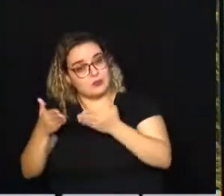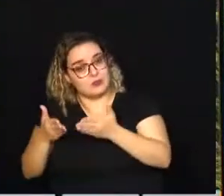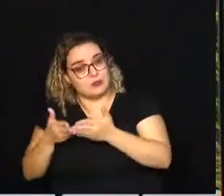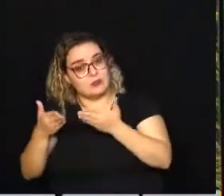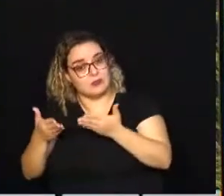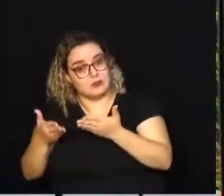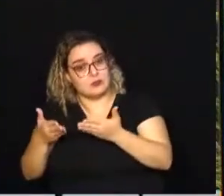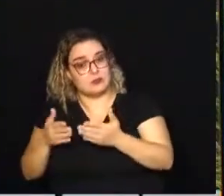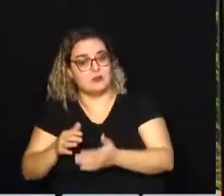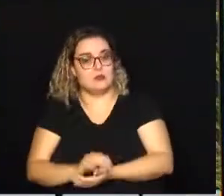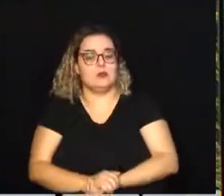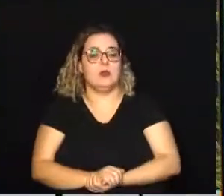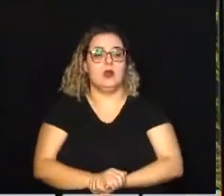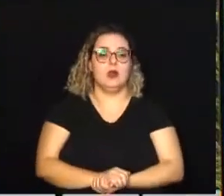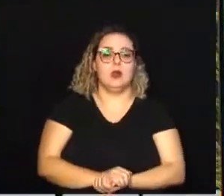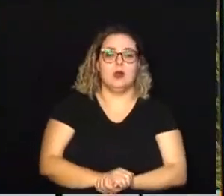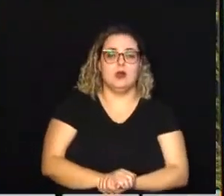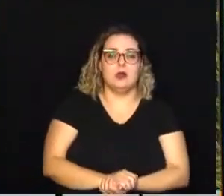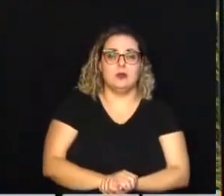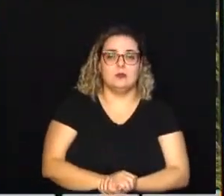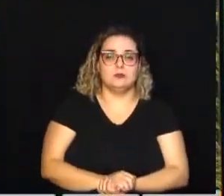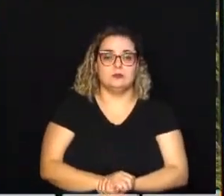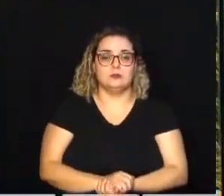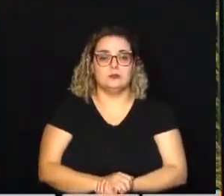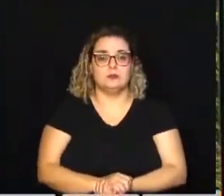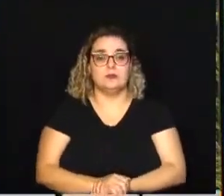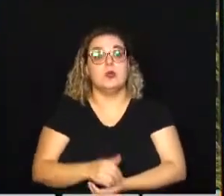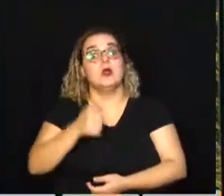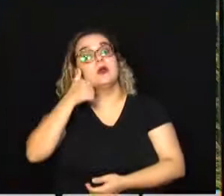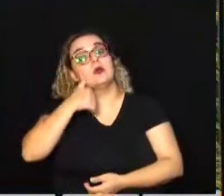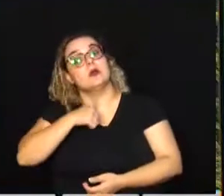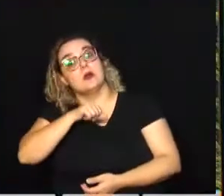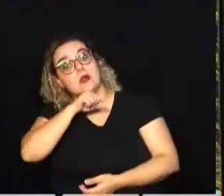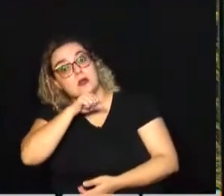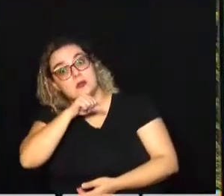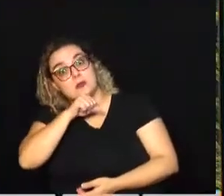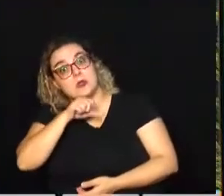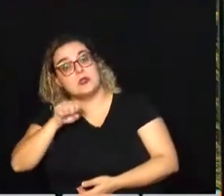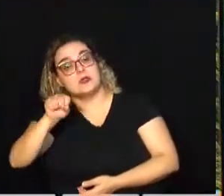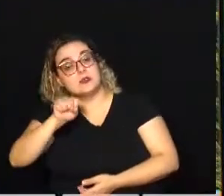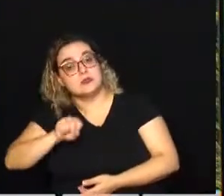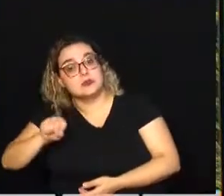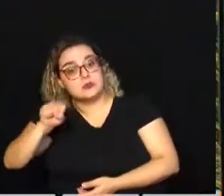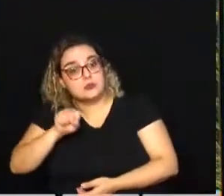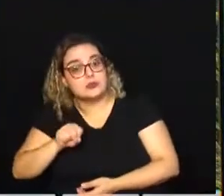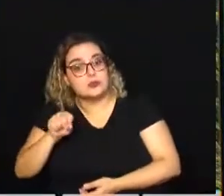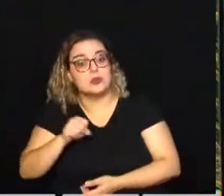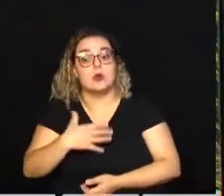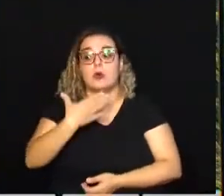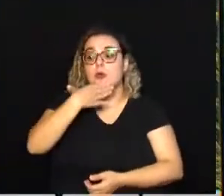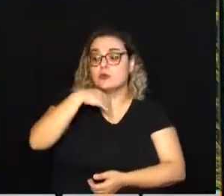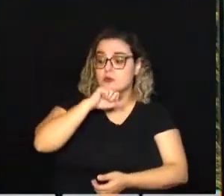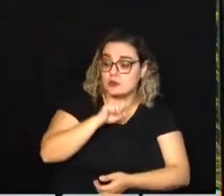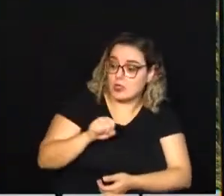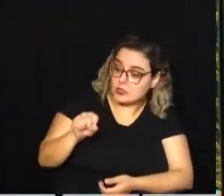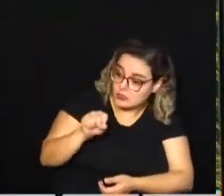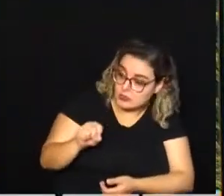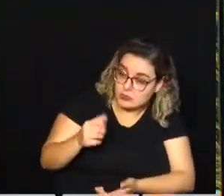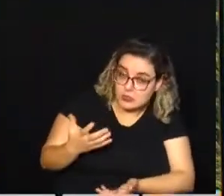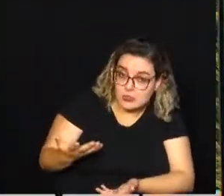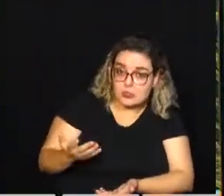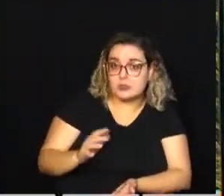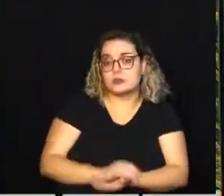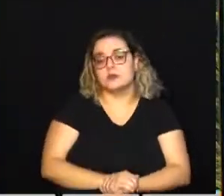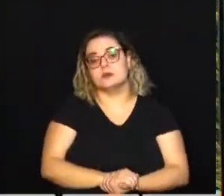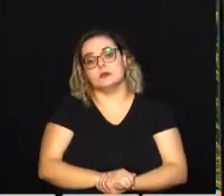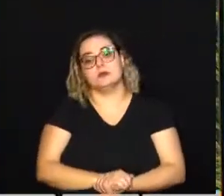moradora da periferia, né? São as mães solos, as mulheres que são sozinhas, que cuidam das suas famílias. E aí